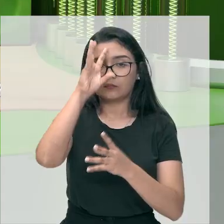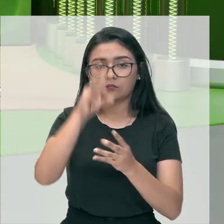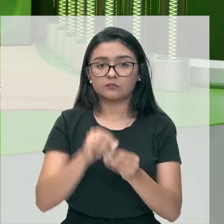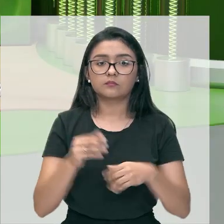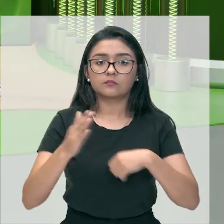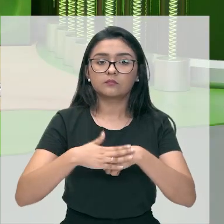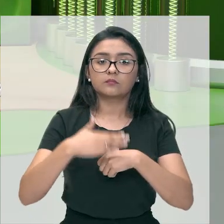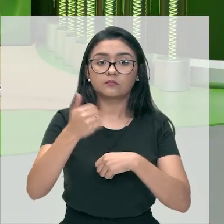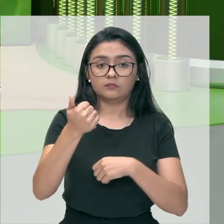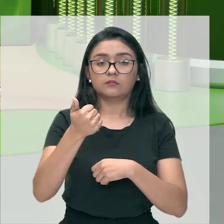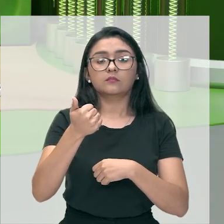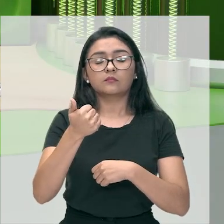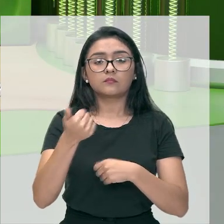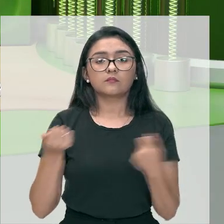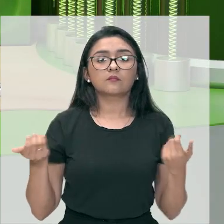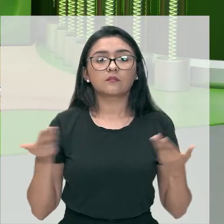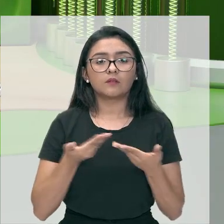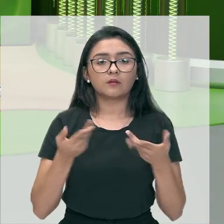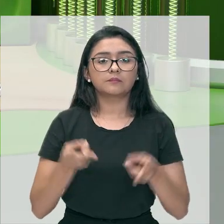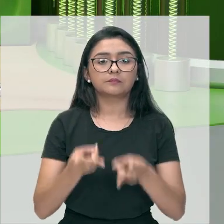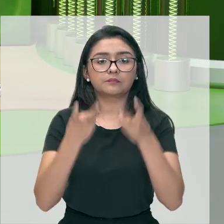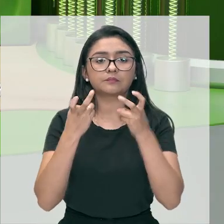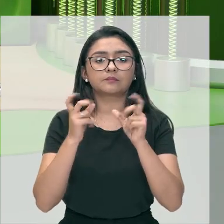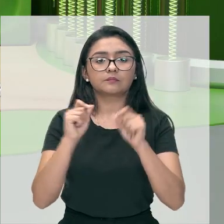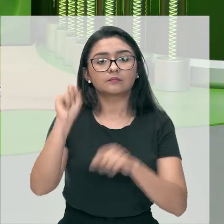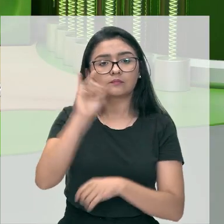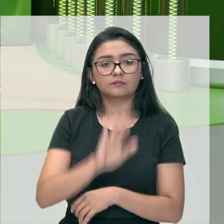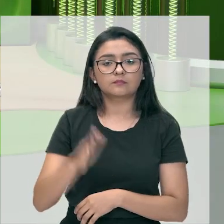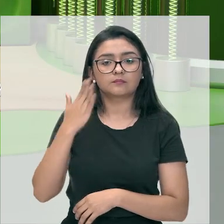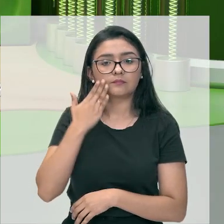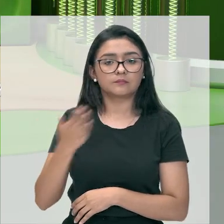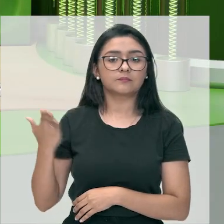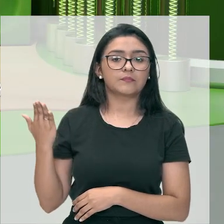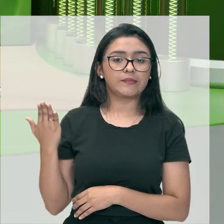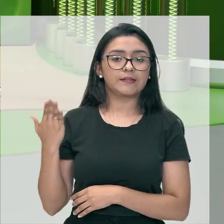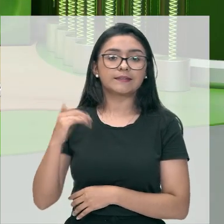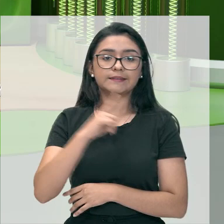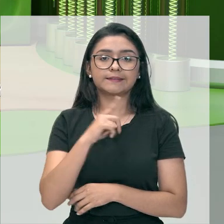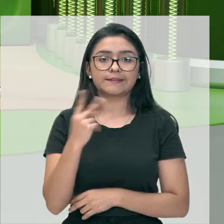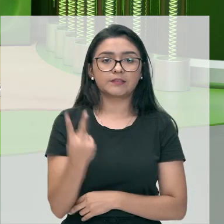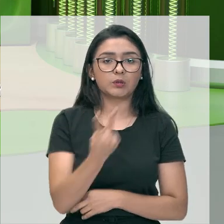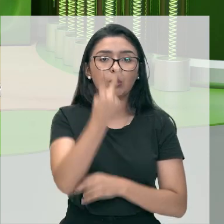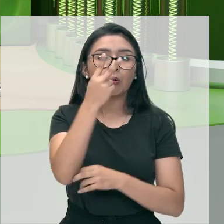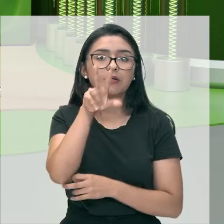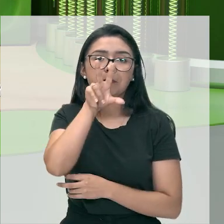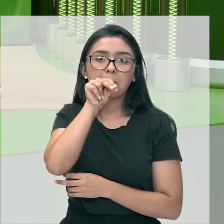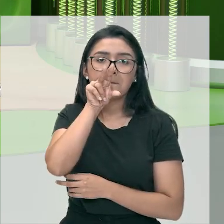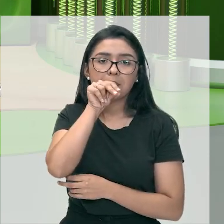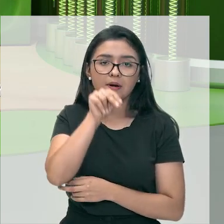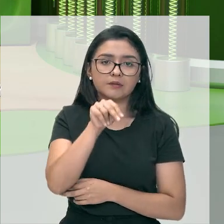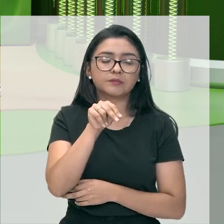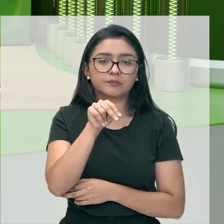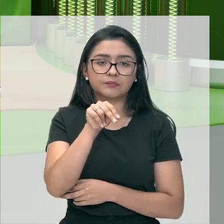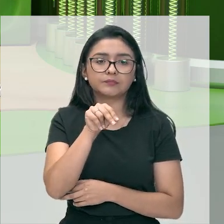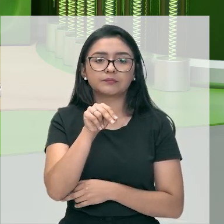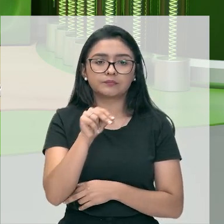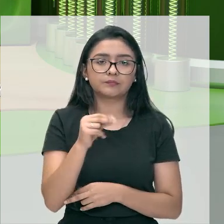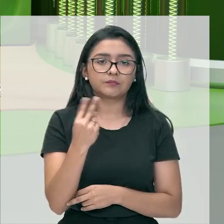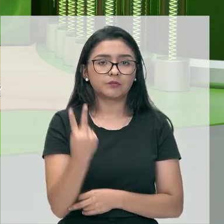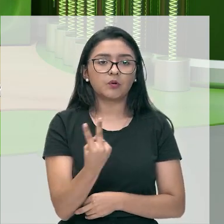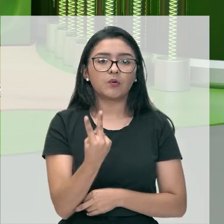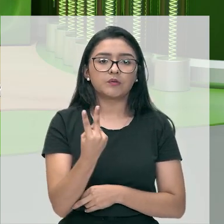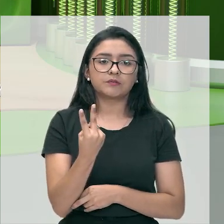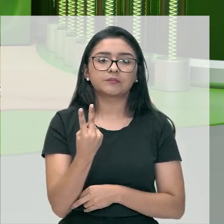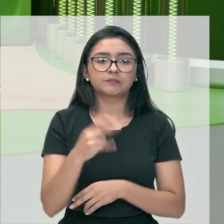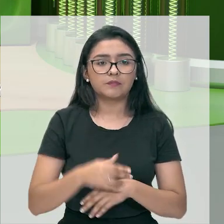um pouco melhor aí das aves, a gente observa aqui na nossa imagem, nós temos aí, ó, 2 patinhos na lagoa, né? A gente visualizou que